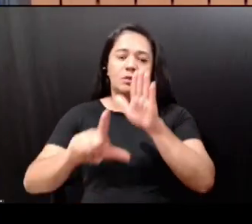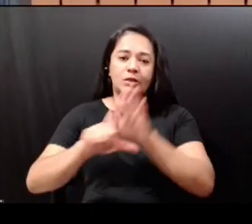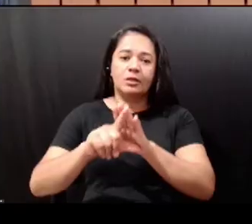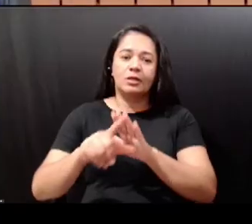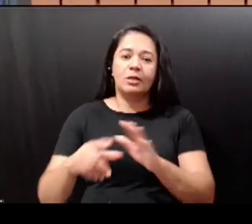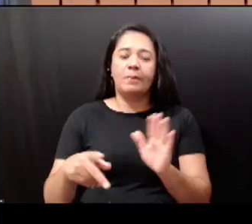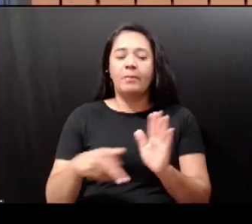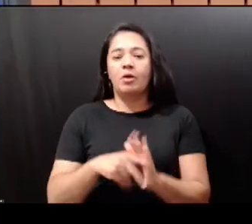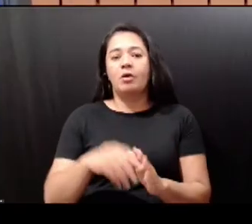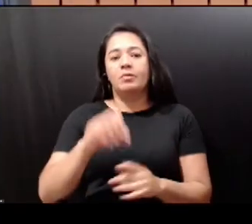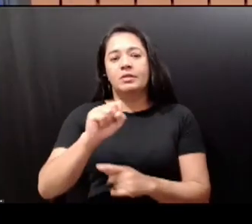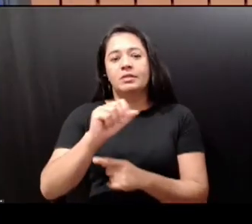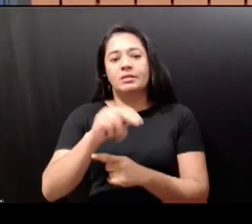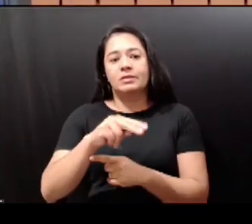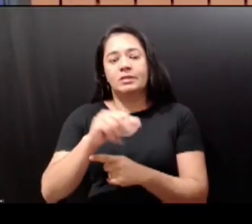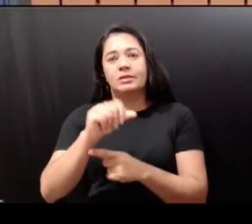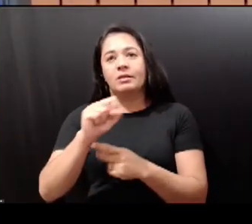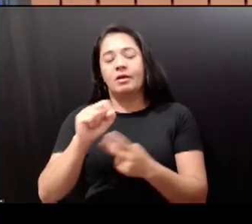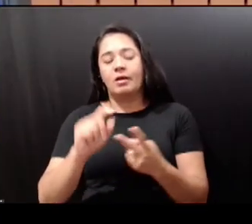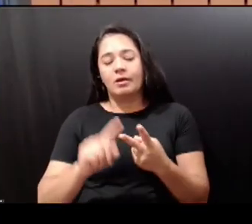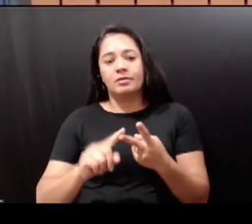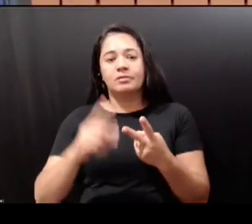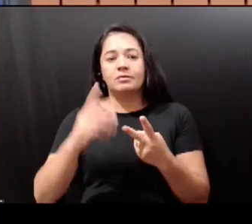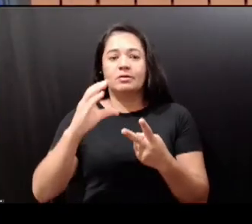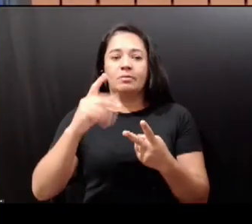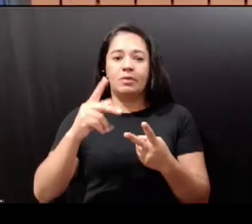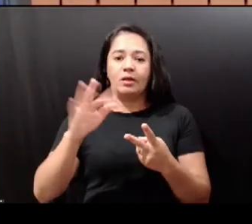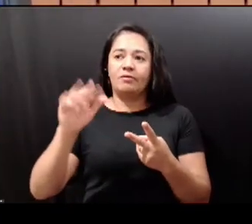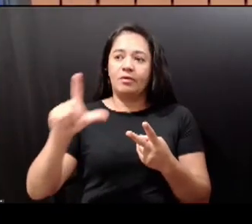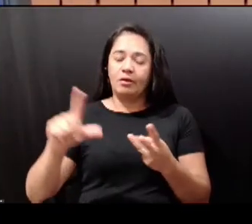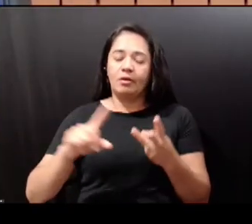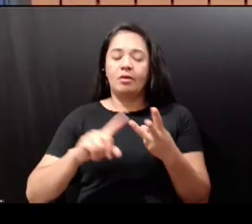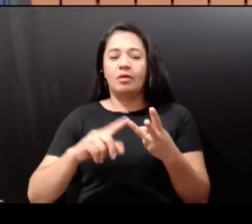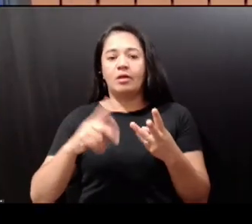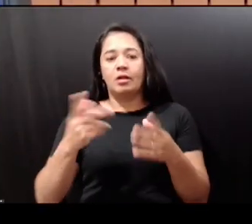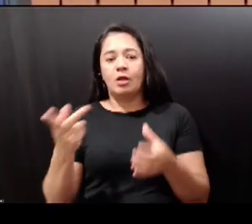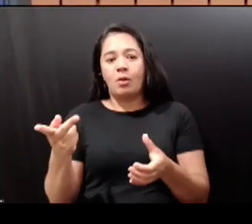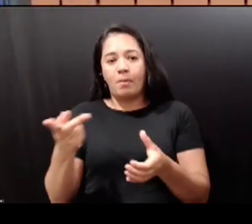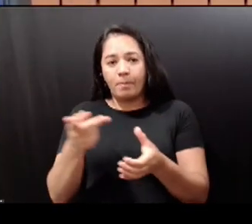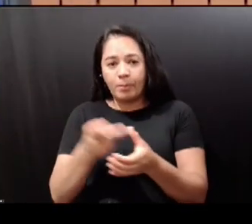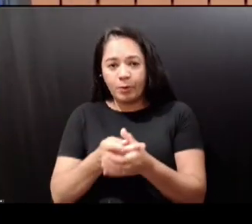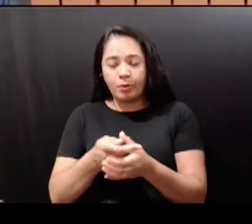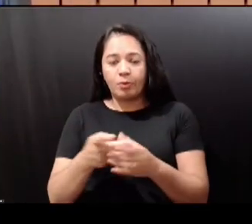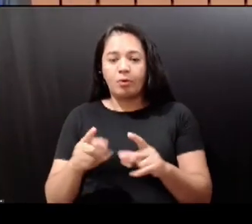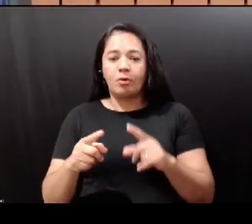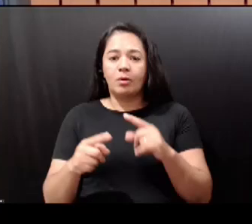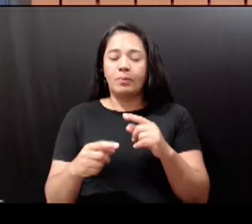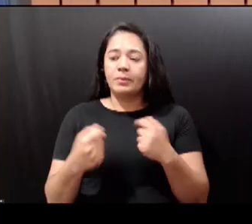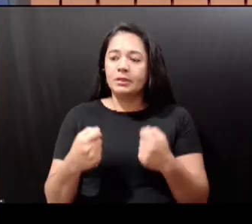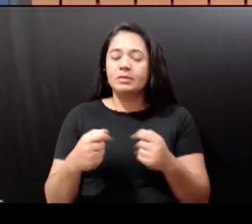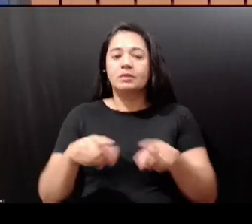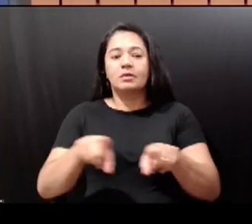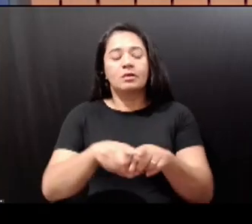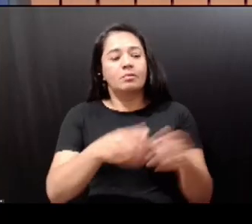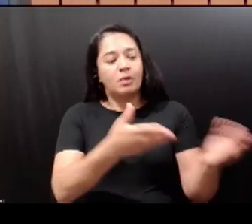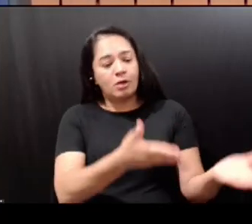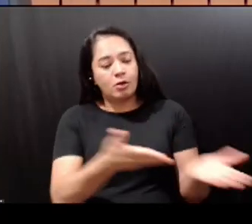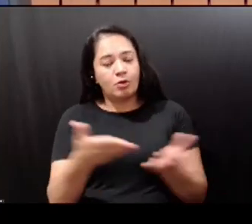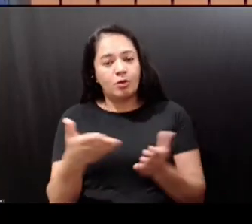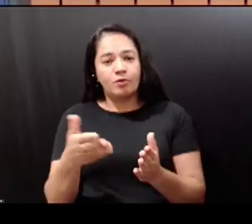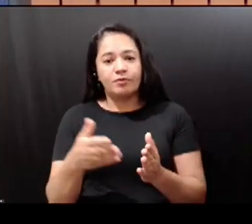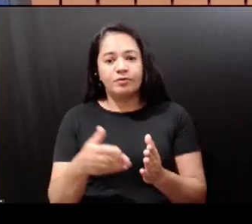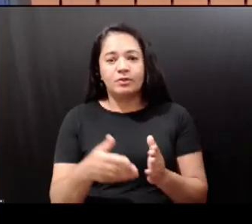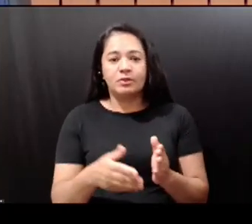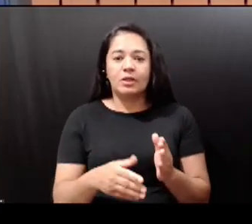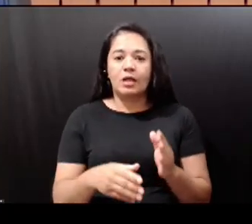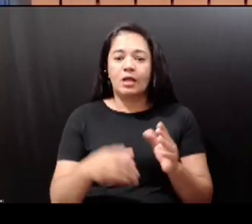PROCON, por que não a gente também convidar essas pessoas dos convênios aqui da cidade, que atendem a nossa cidade de Campinas,